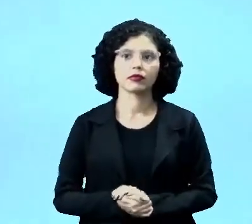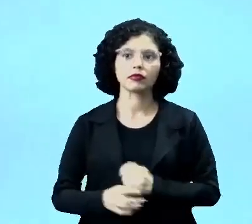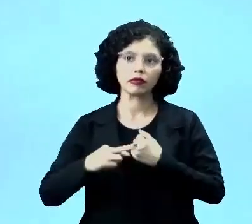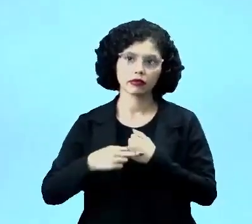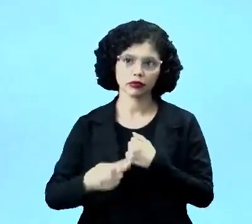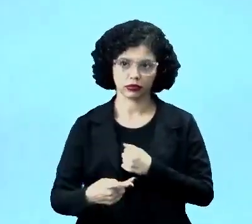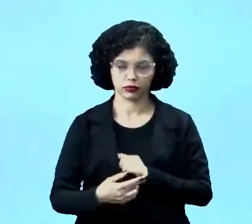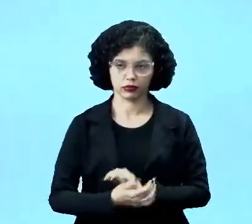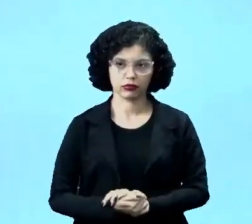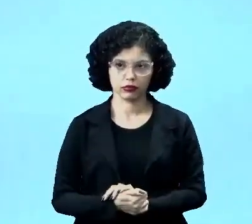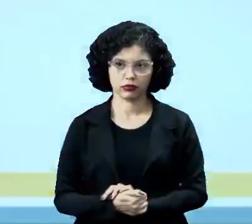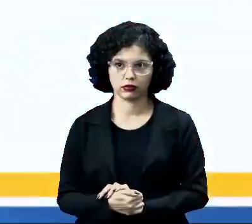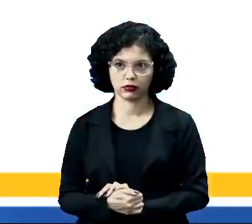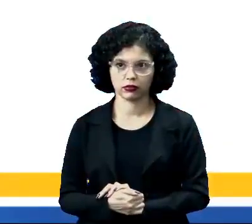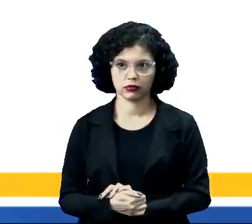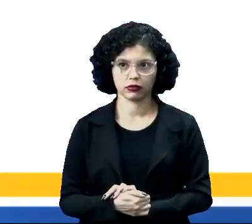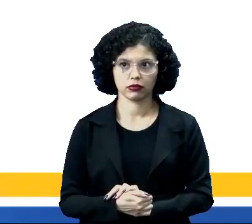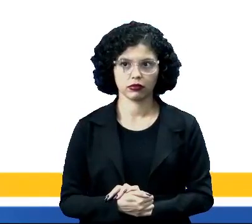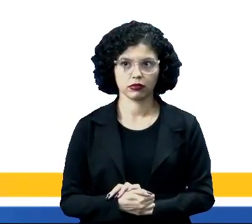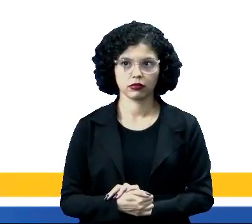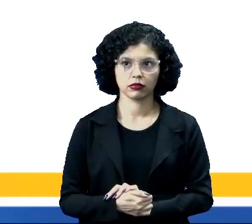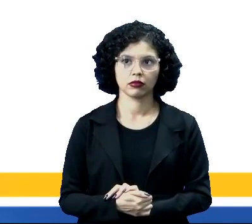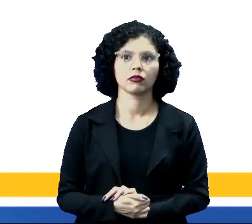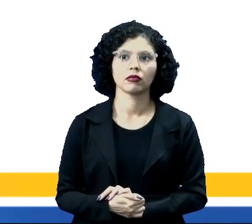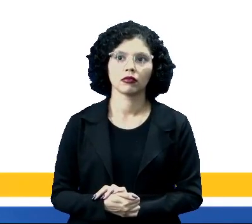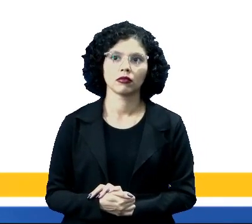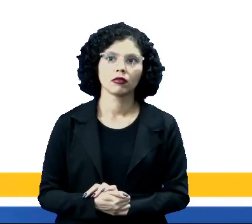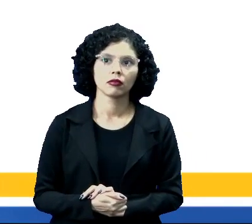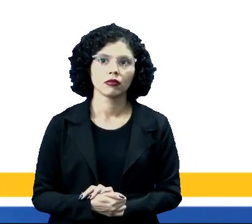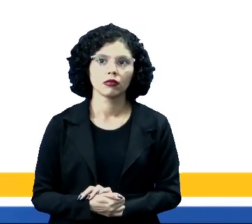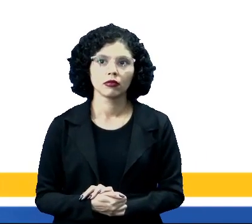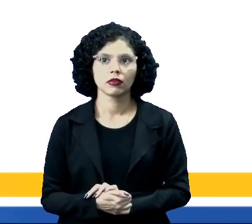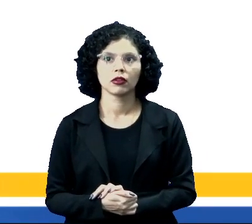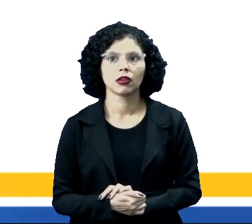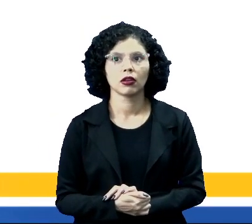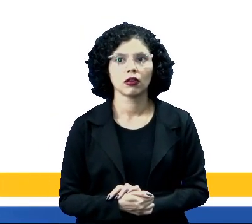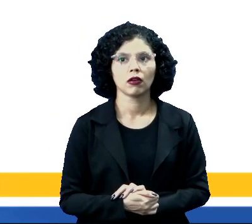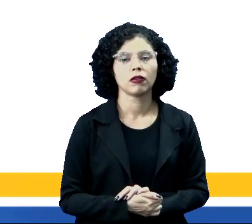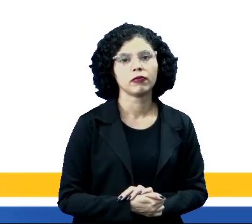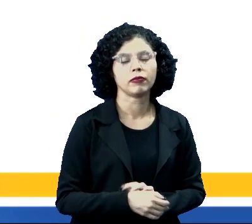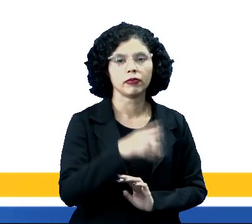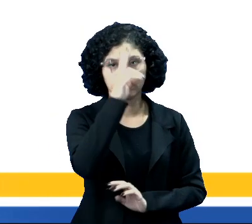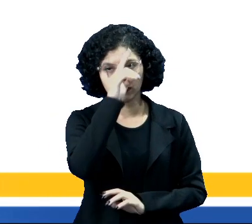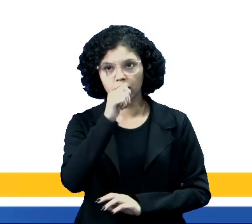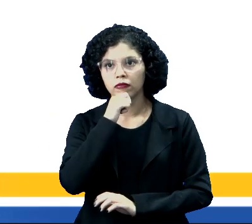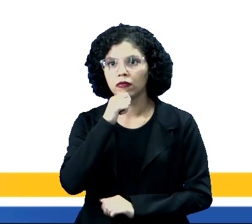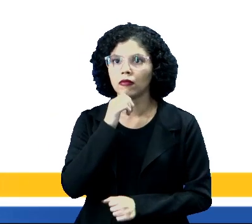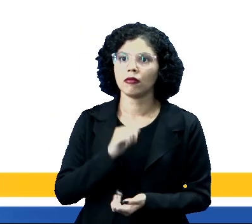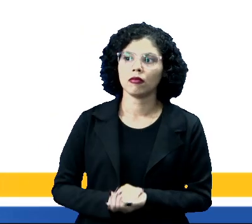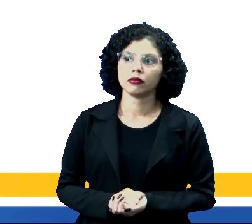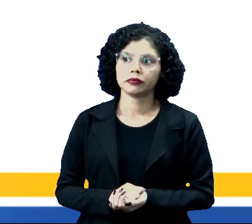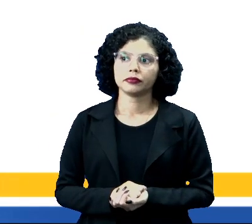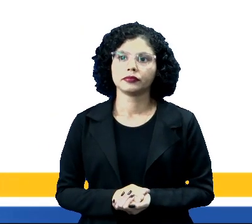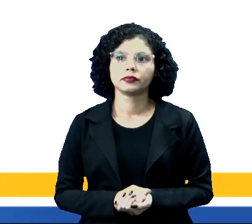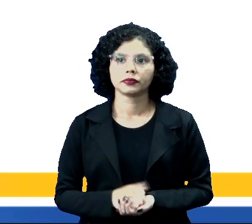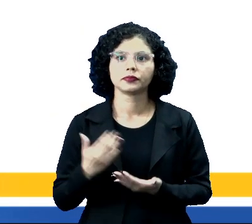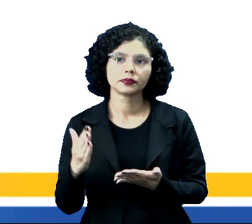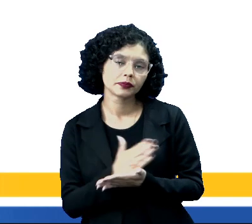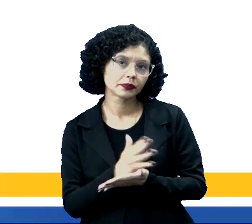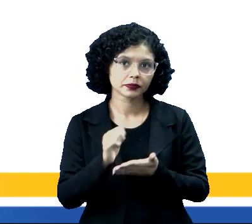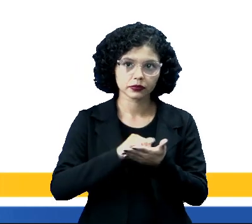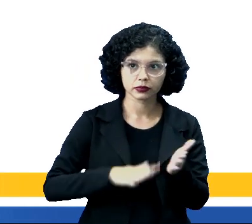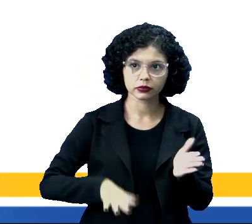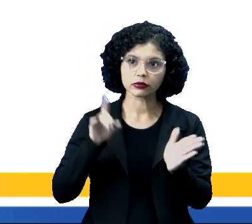consequentemente, todas as nossas informações. E aí, para além disso, a gente tem agora